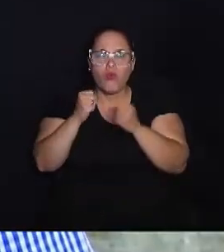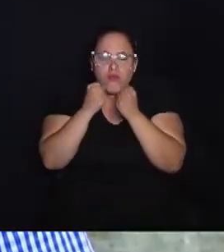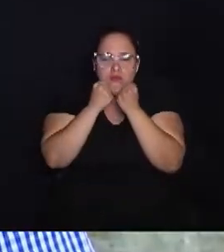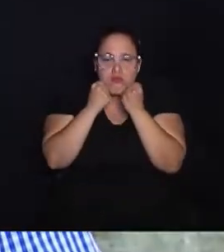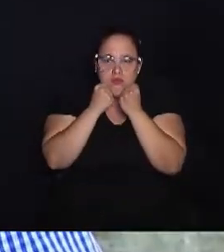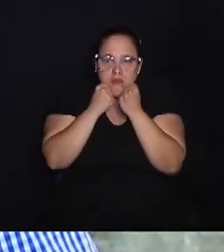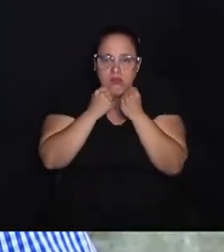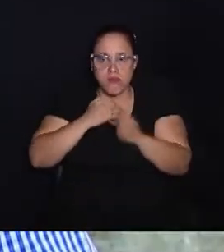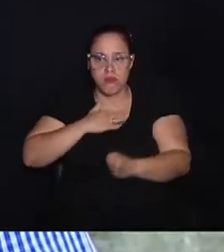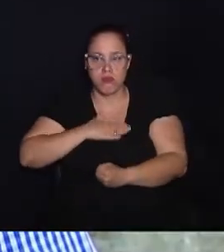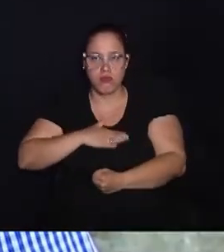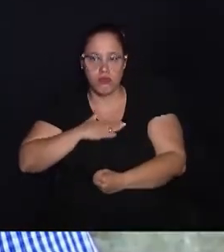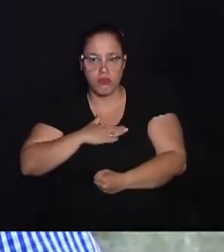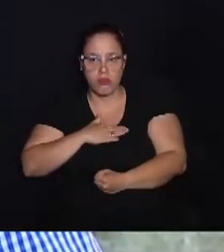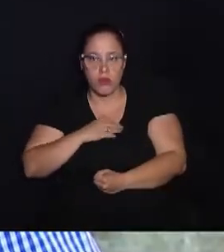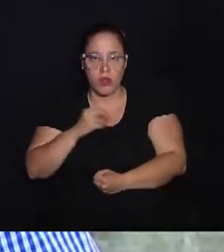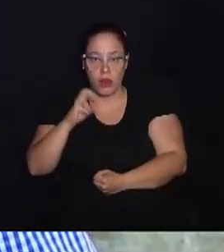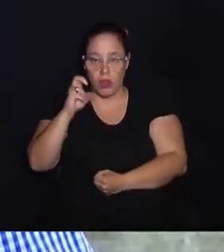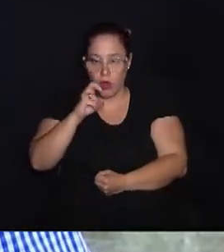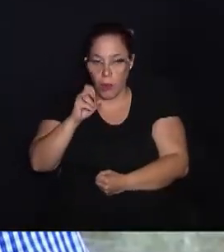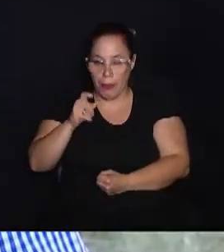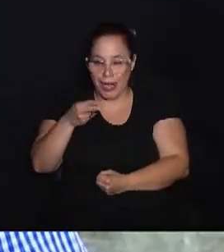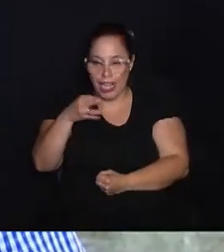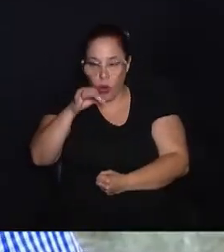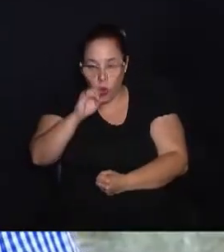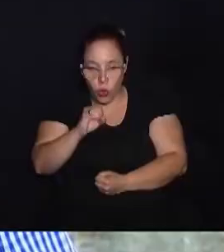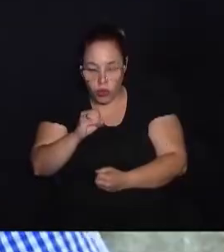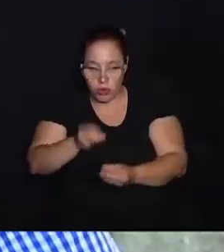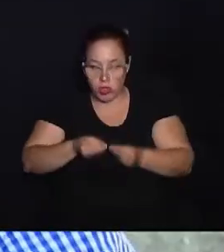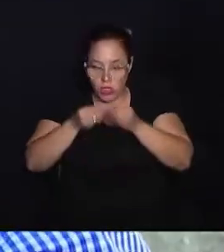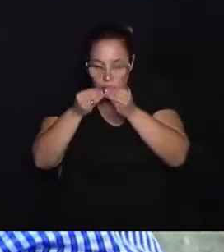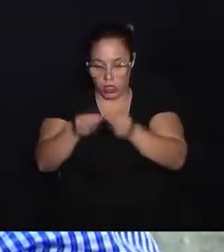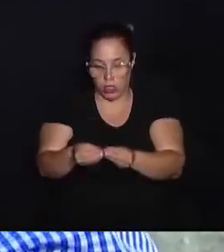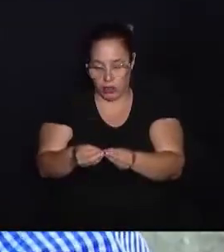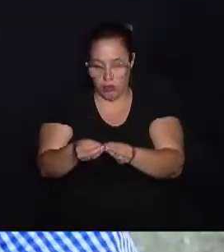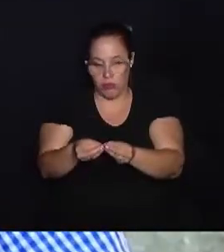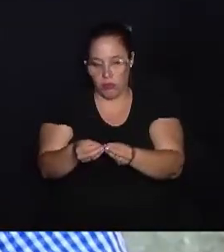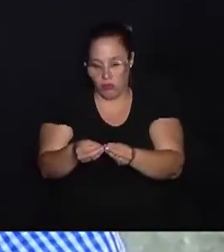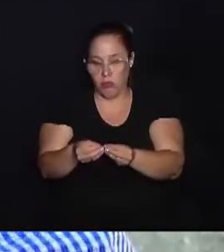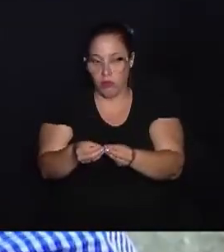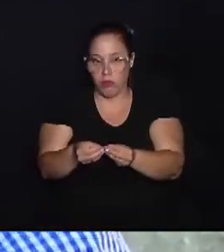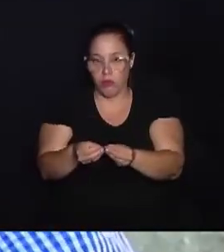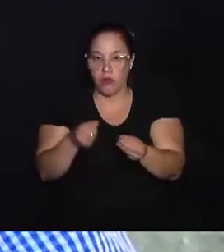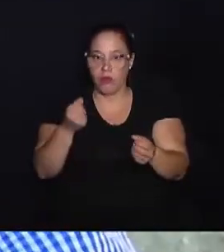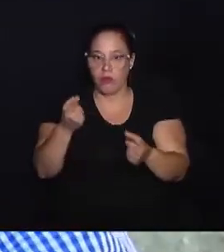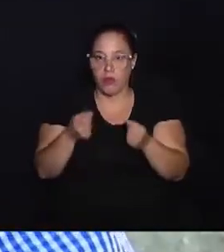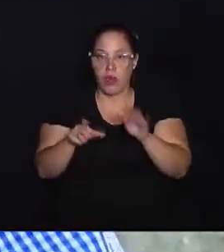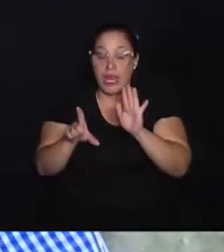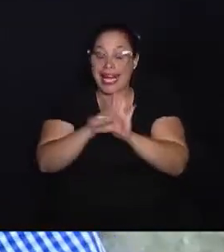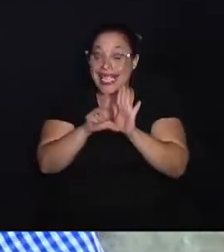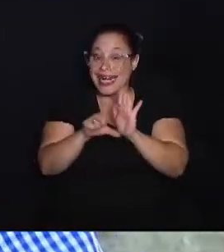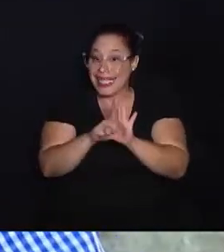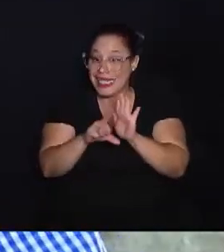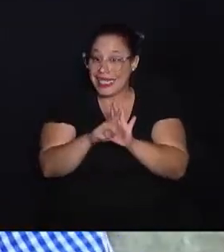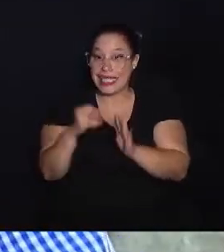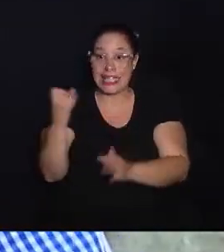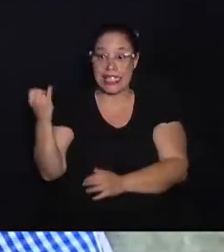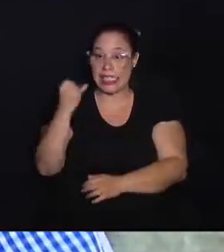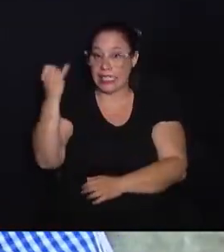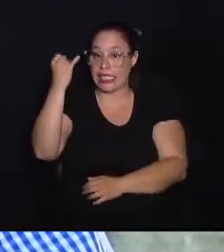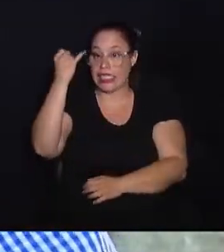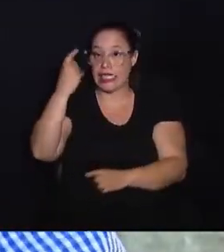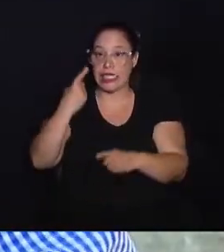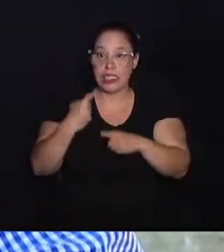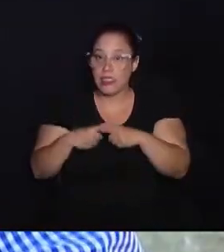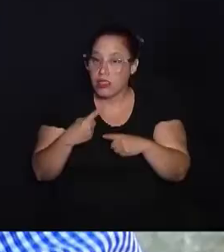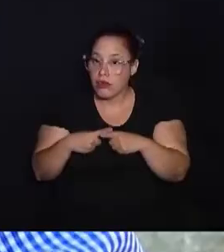previsão até Julho comecinho de agosto de mais cinco Parc serem entregues a questão da